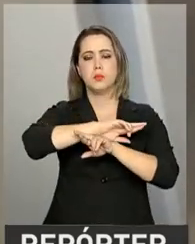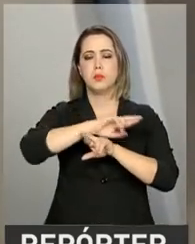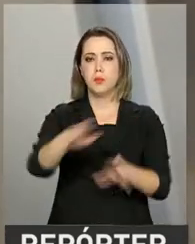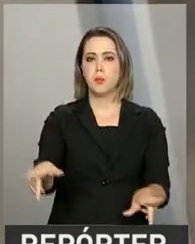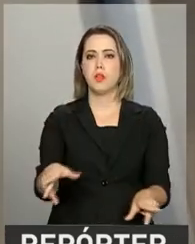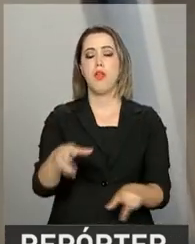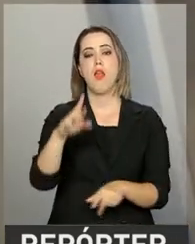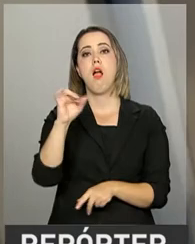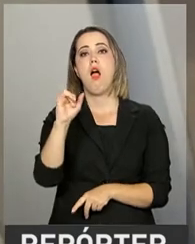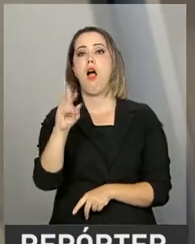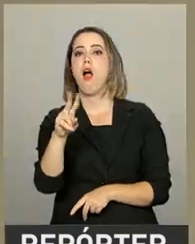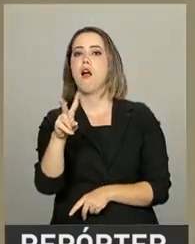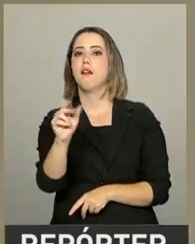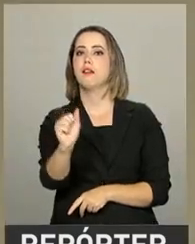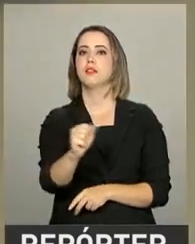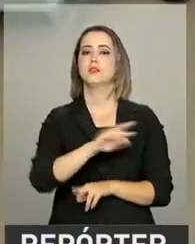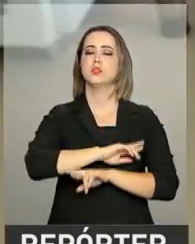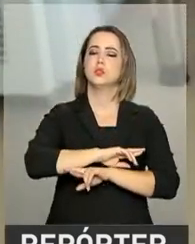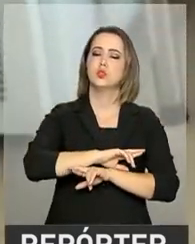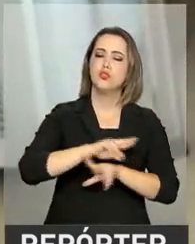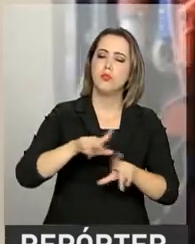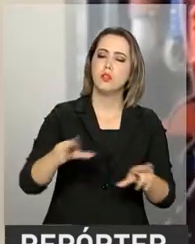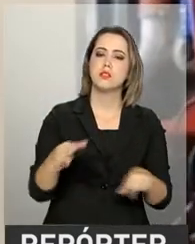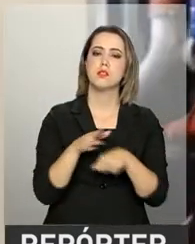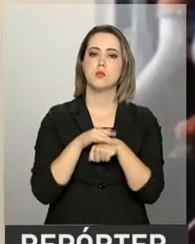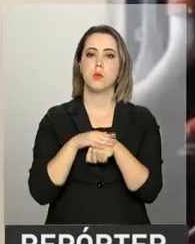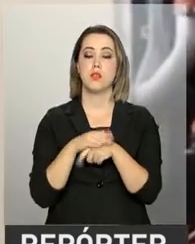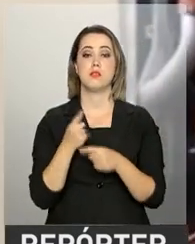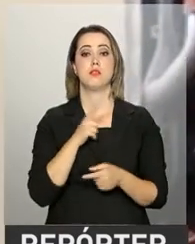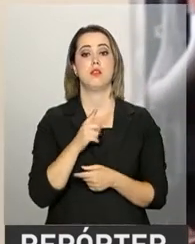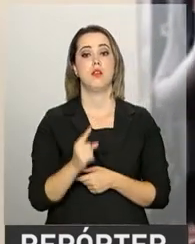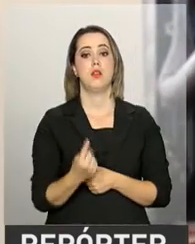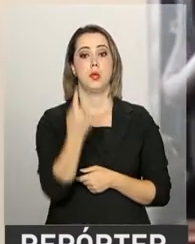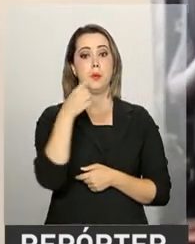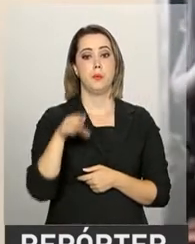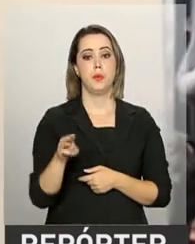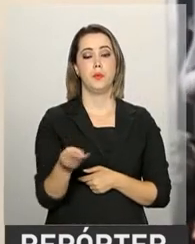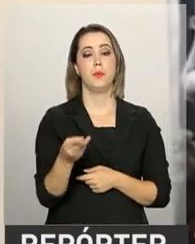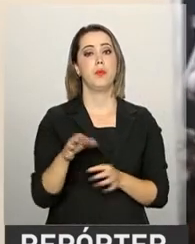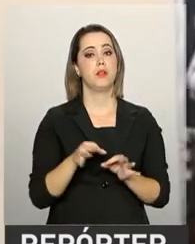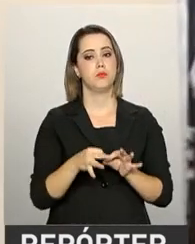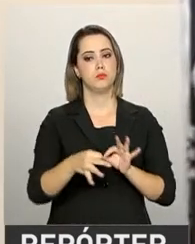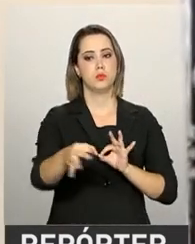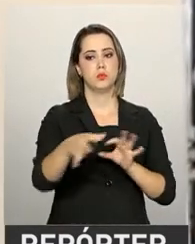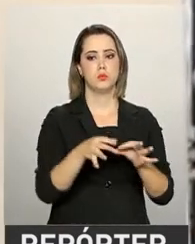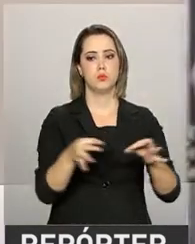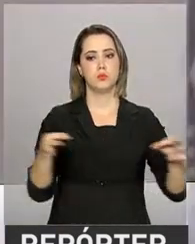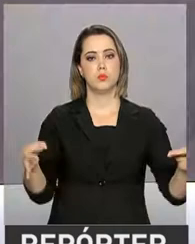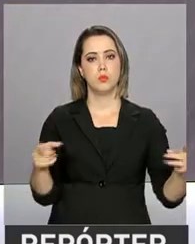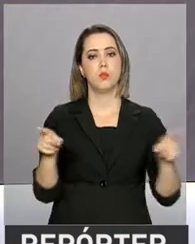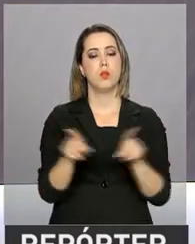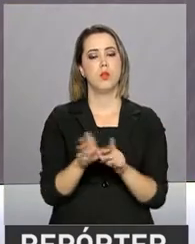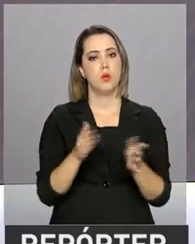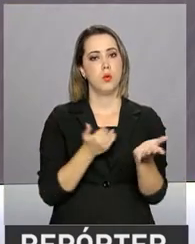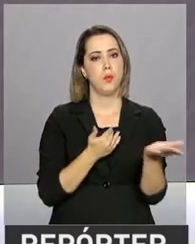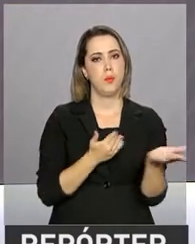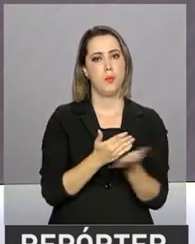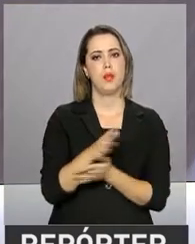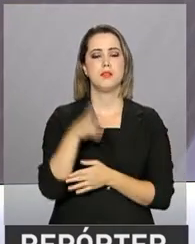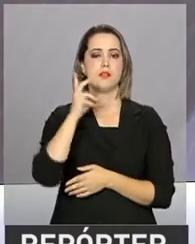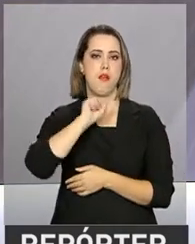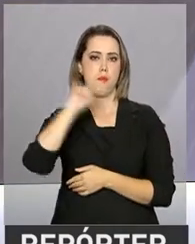o laboratório fica numa área de mil metros quadrados e deve começar a funcionar a partir de abril foram